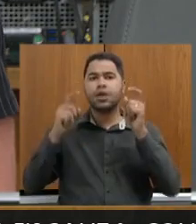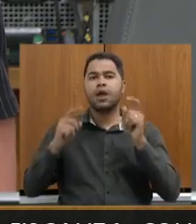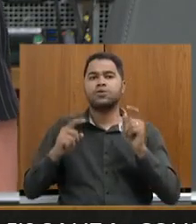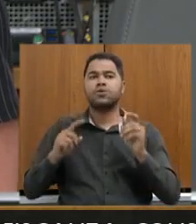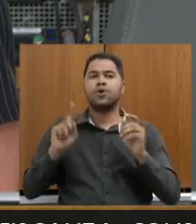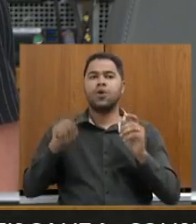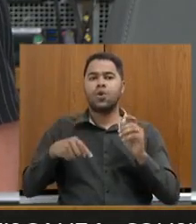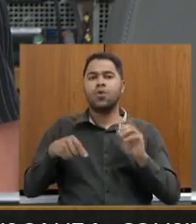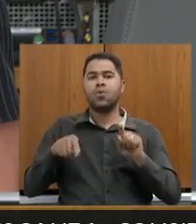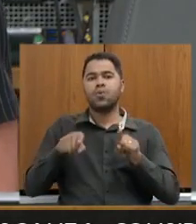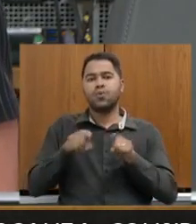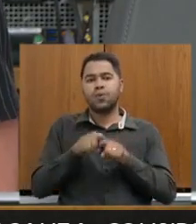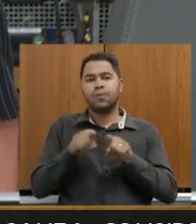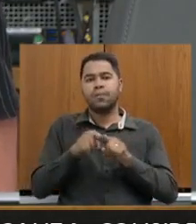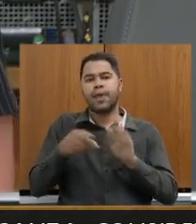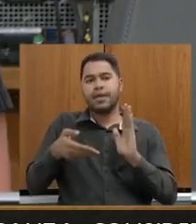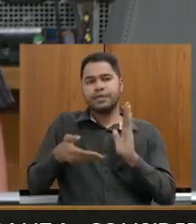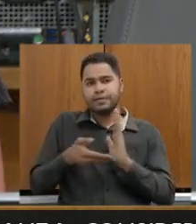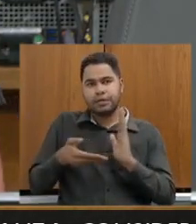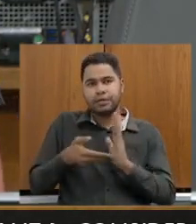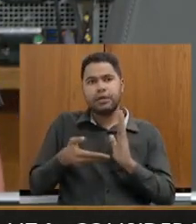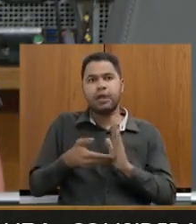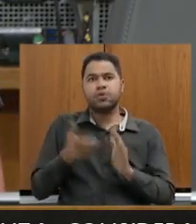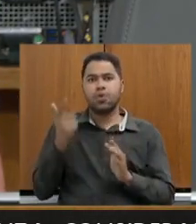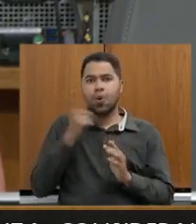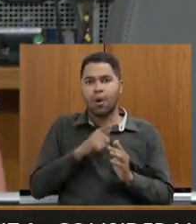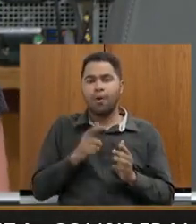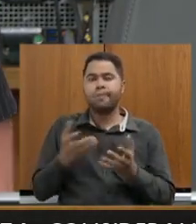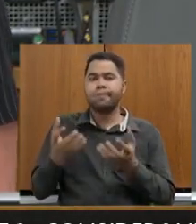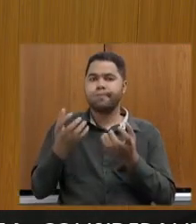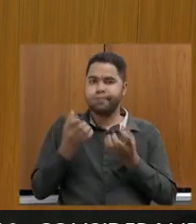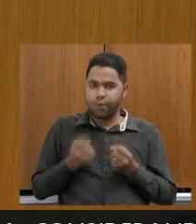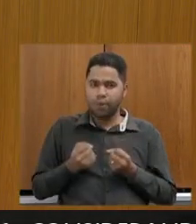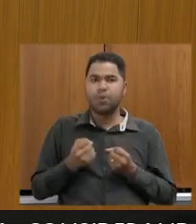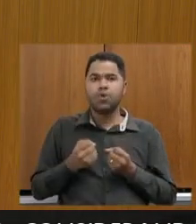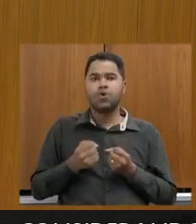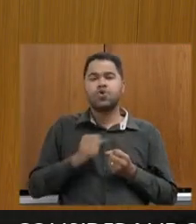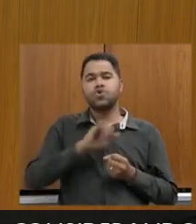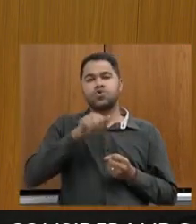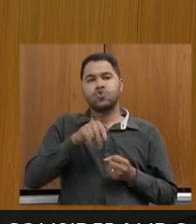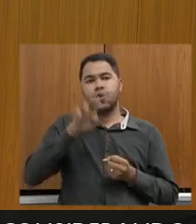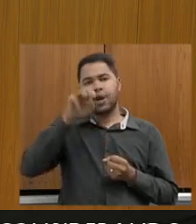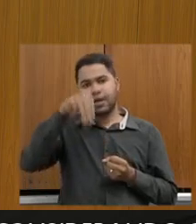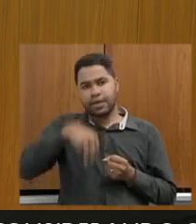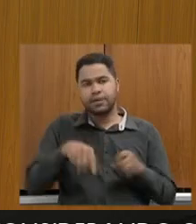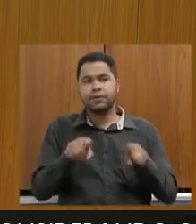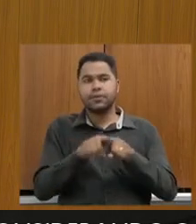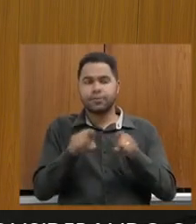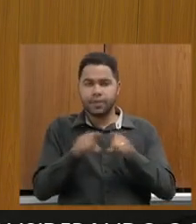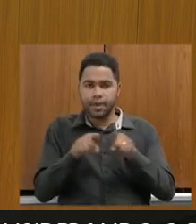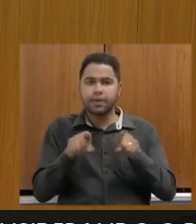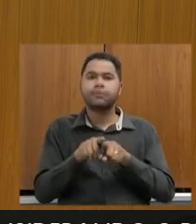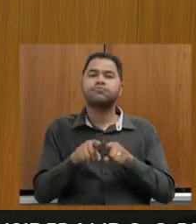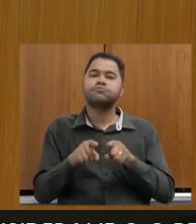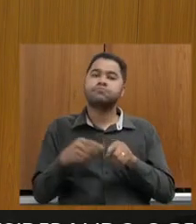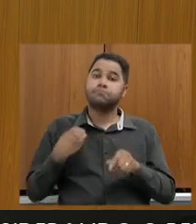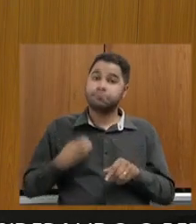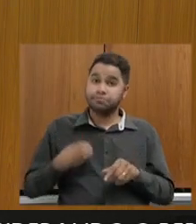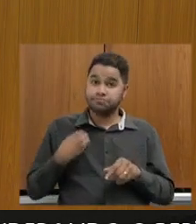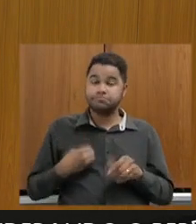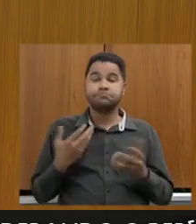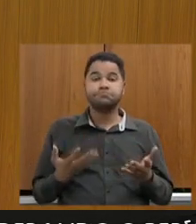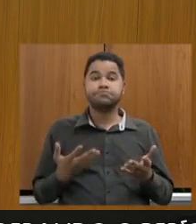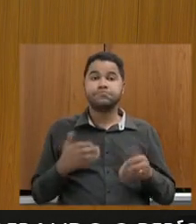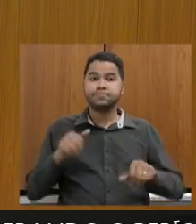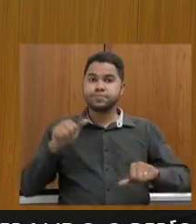sargento Rodrigues também participou que rendeu um bom recurso para polícia civil Dr Joaquim também participou dessa reunião então assim